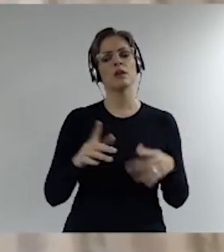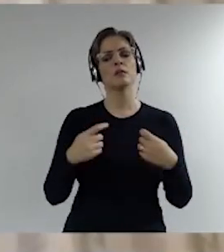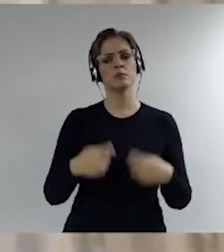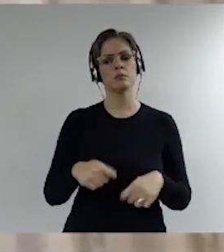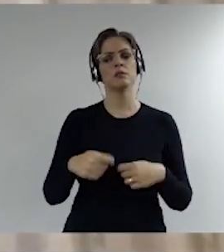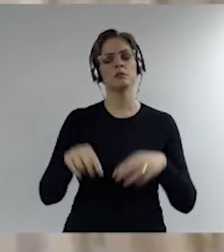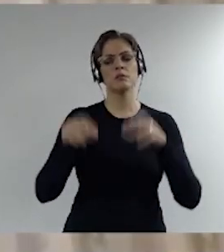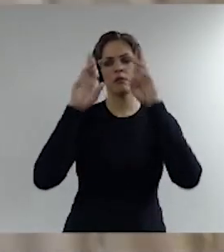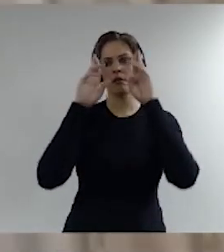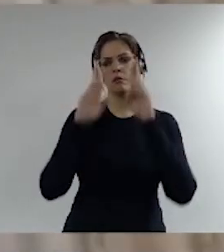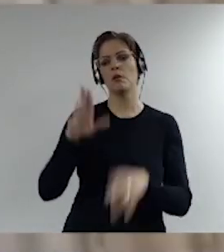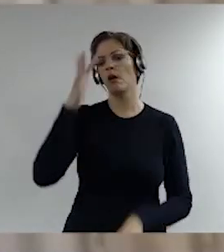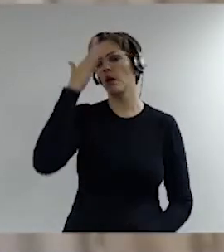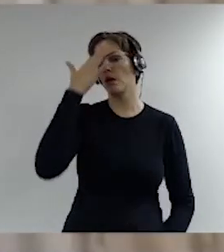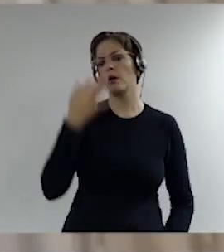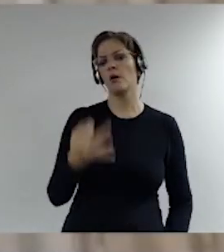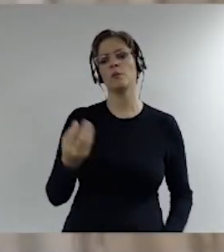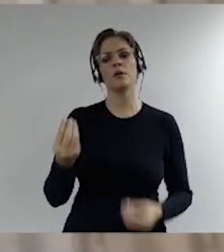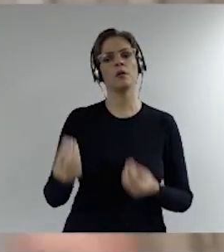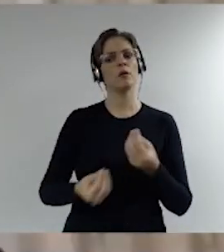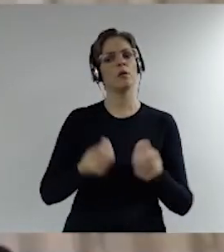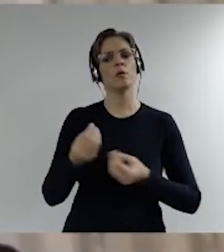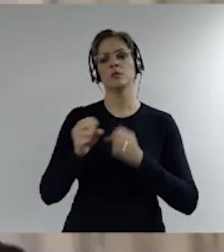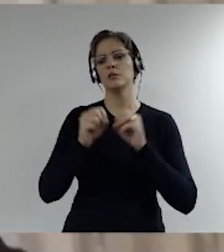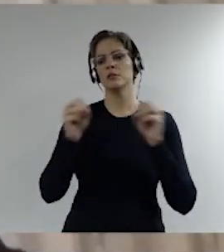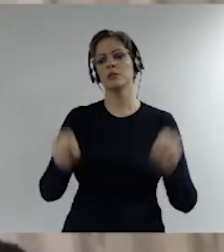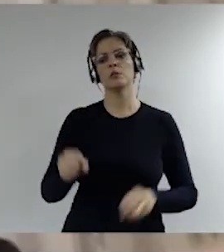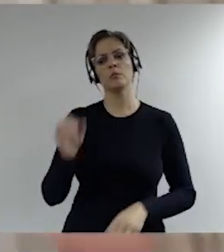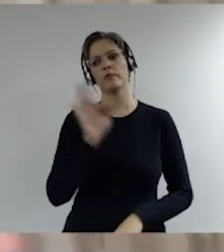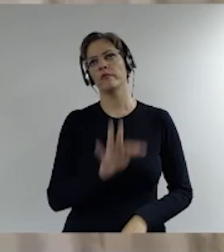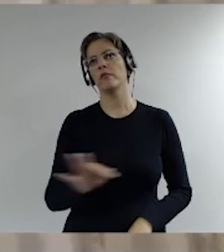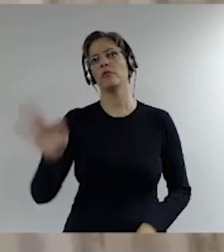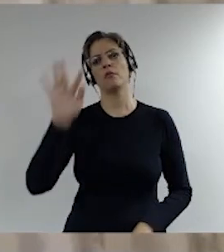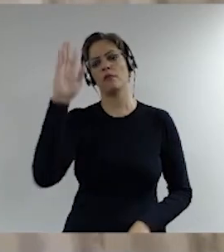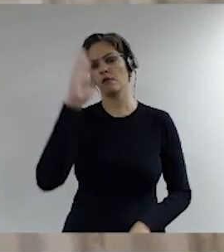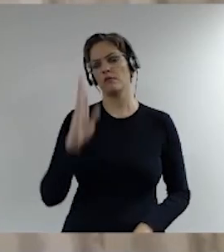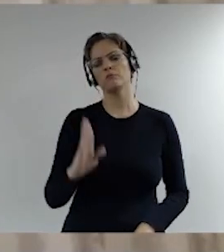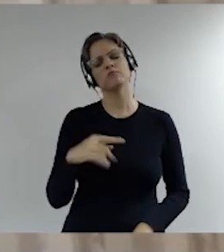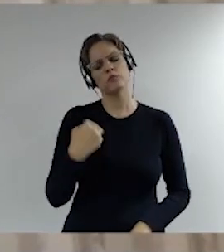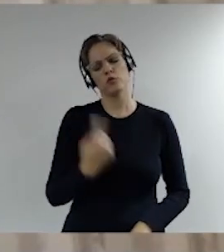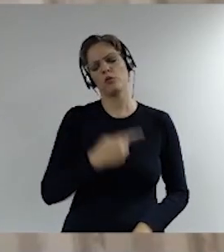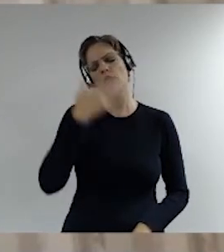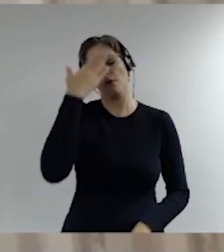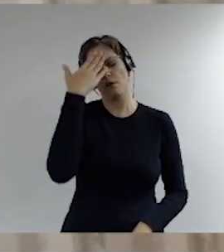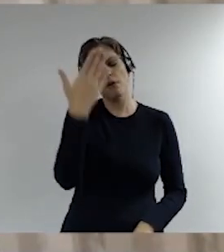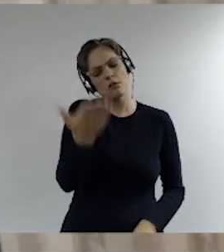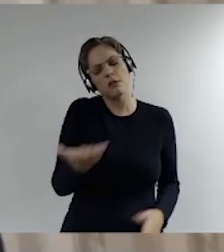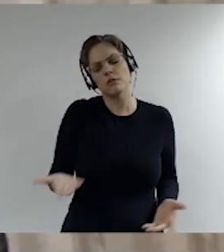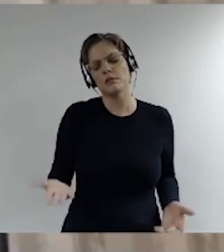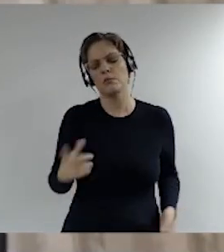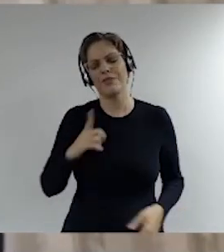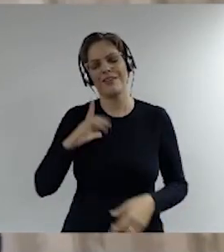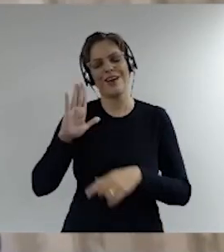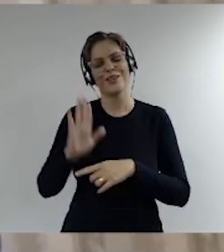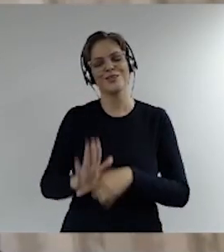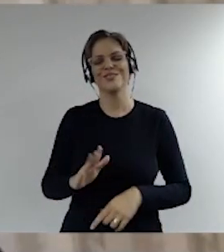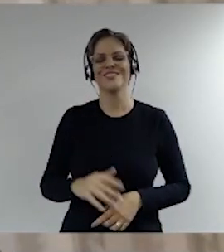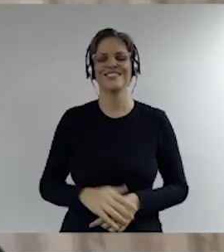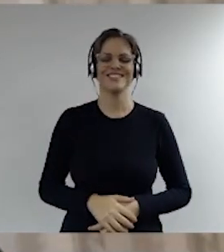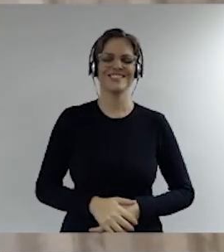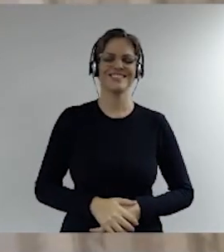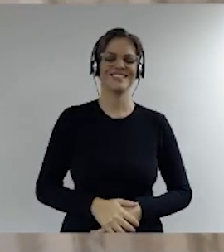e entendemos o sistema federativo. E nós agradecemos essa ajuda. E como é bom ter